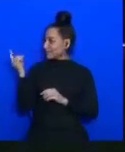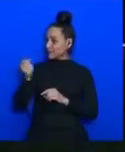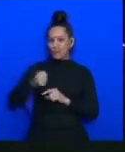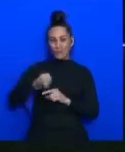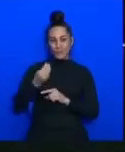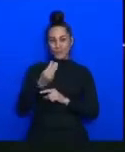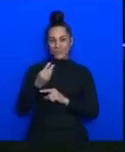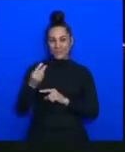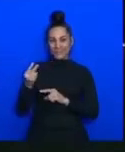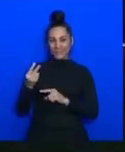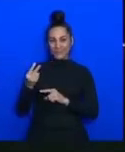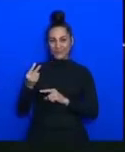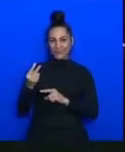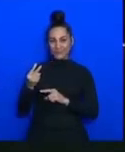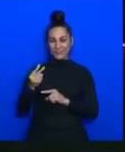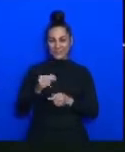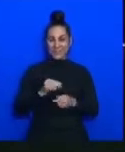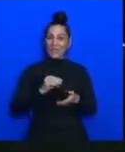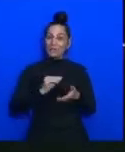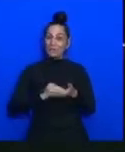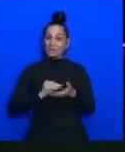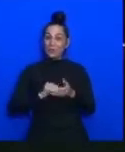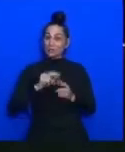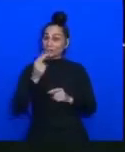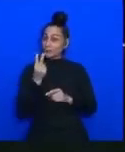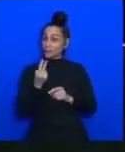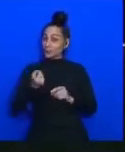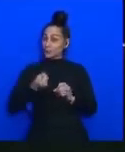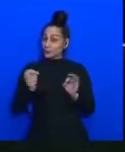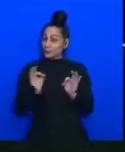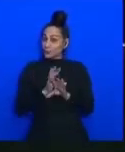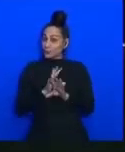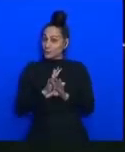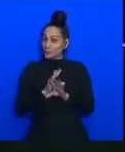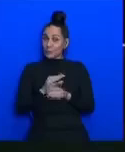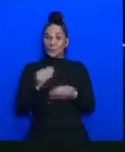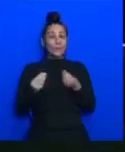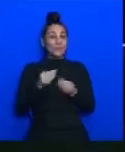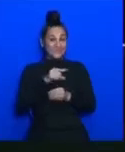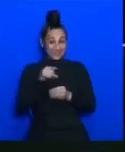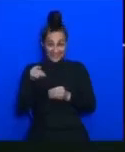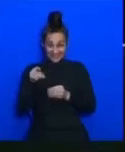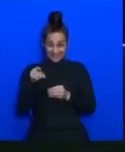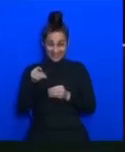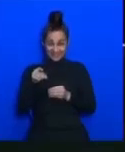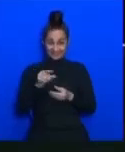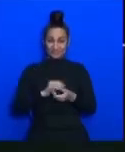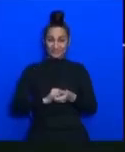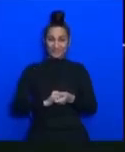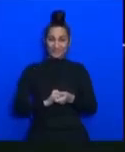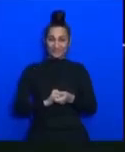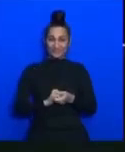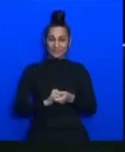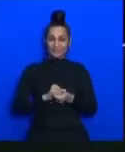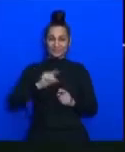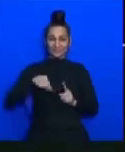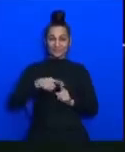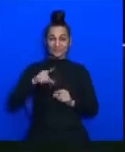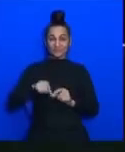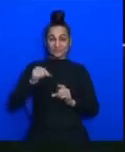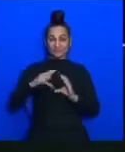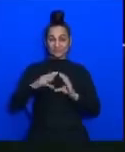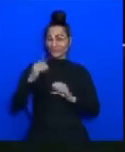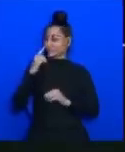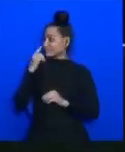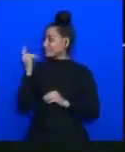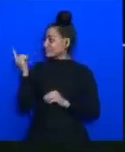bola 32. Faltam mais dois números deste globo, como que você está indo? Vem chegando mais uma bola,